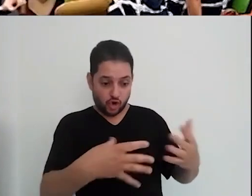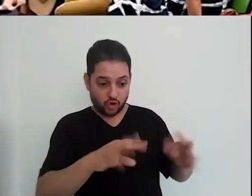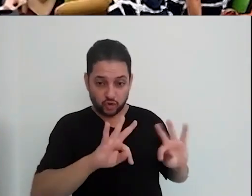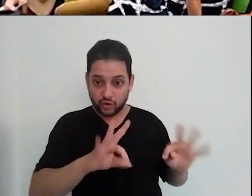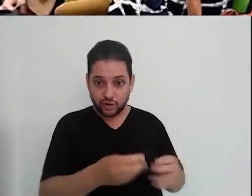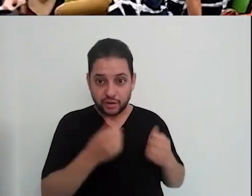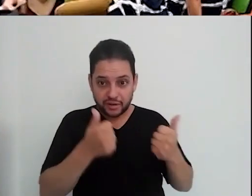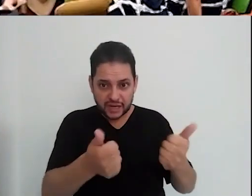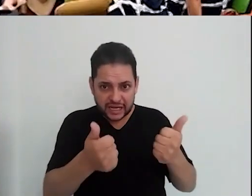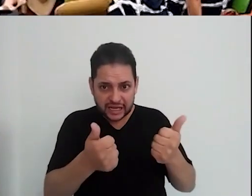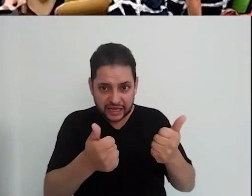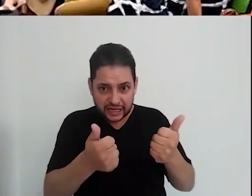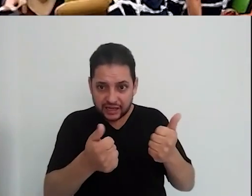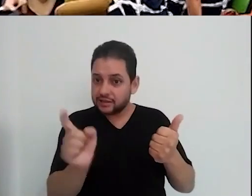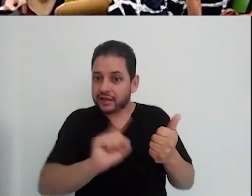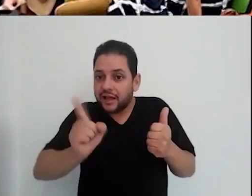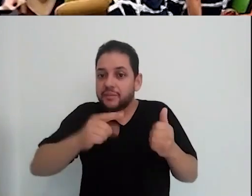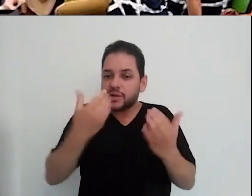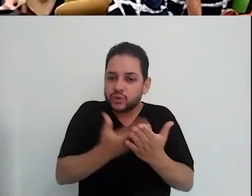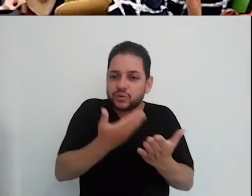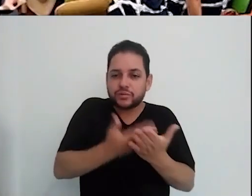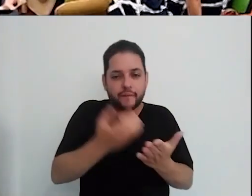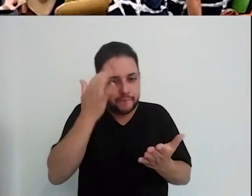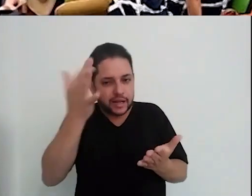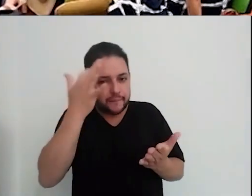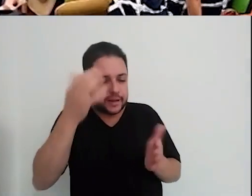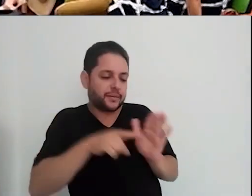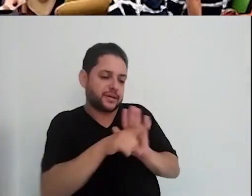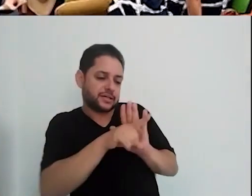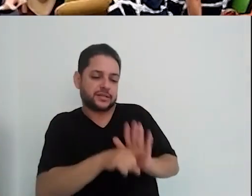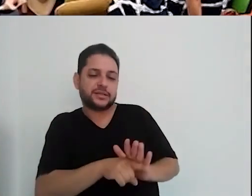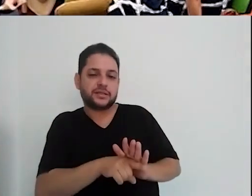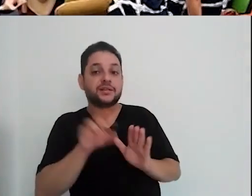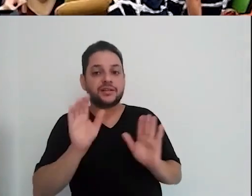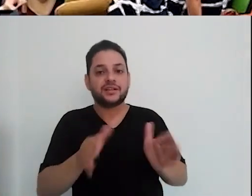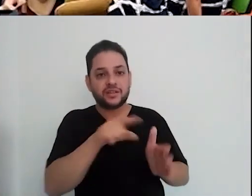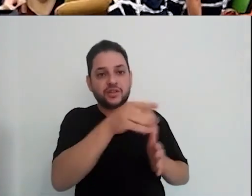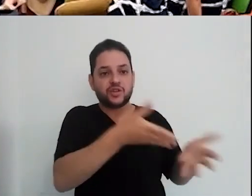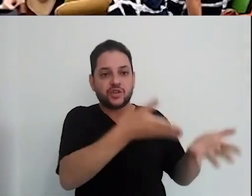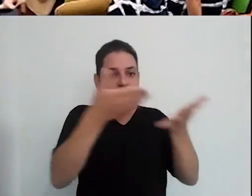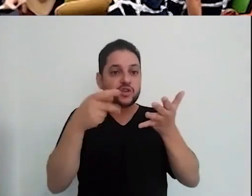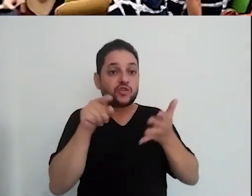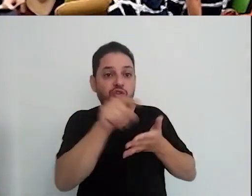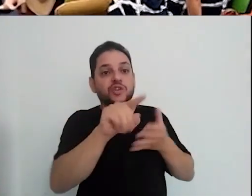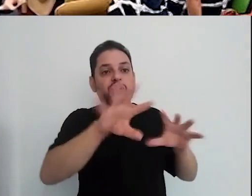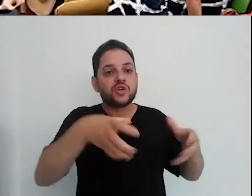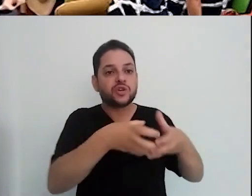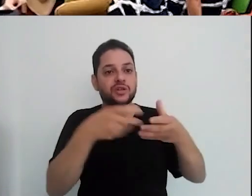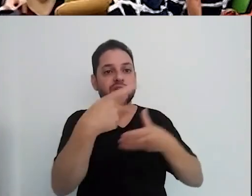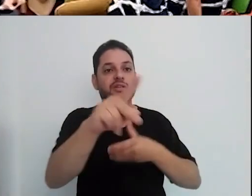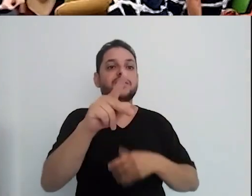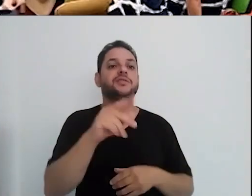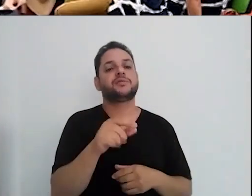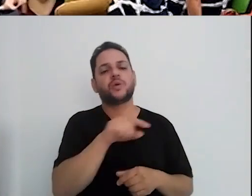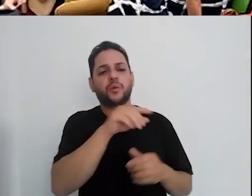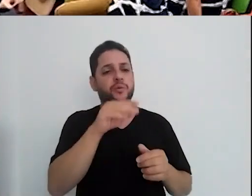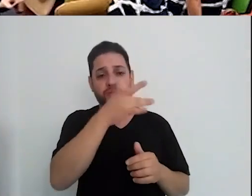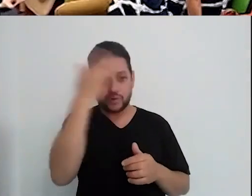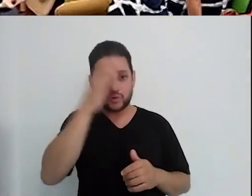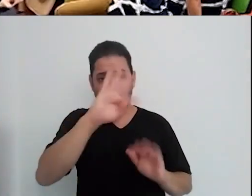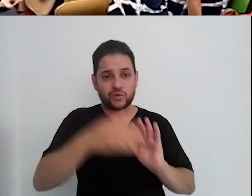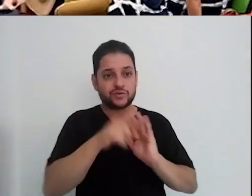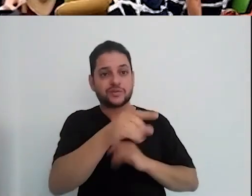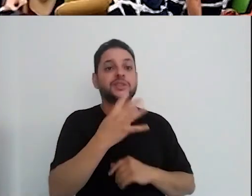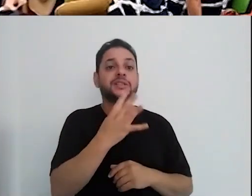refletir, pensar. E aí já fazer um convite para você, para a sua equipe toda, para todo mundo que você conhecer, que o laboratório, os